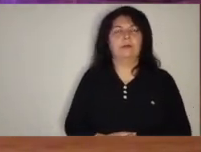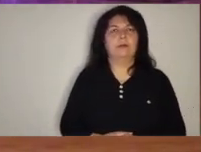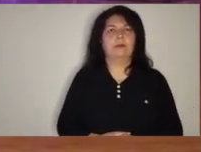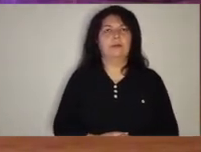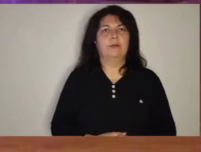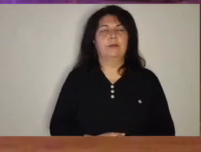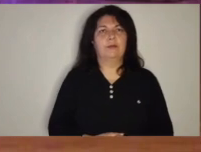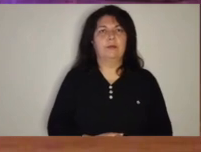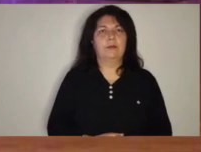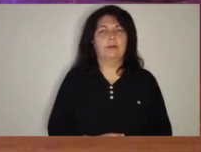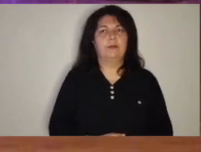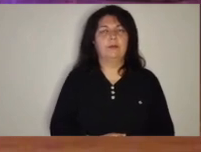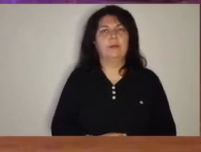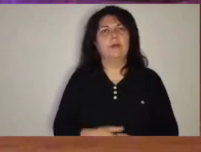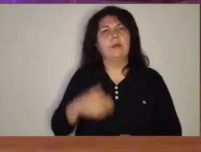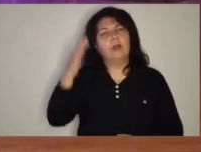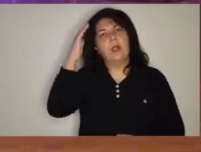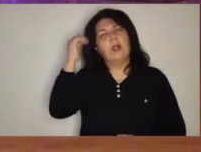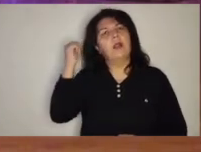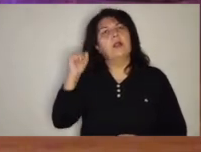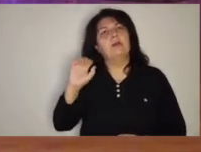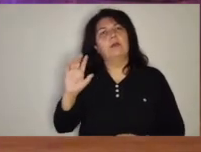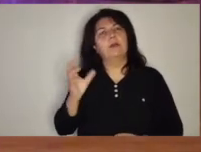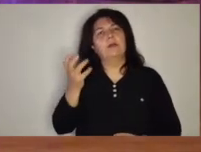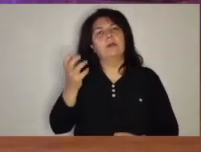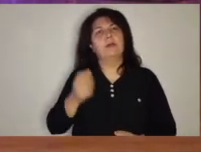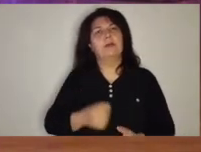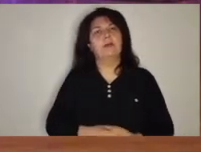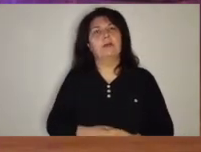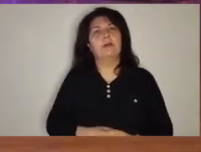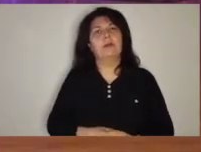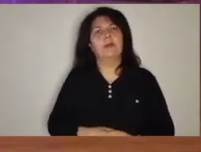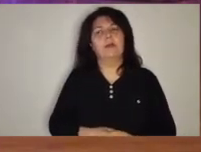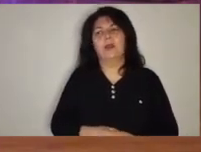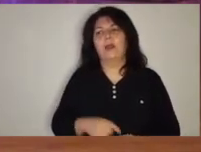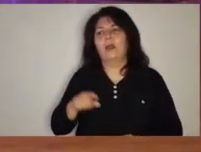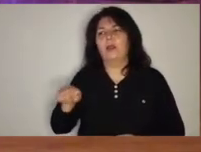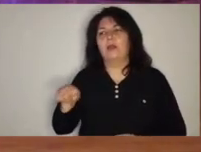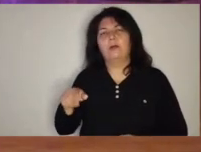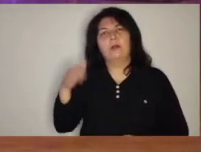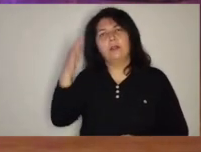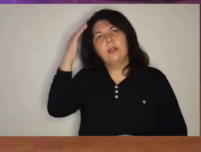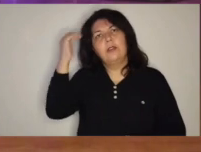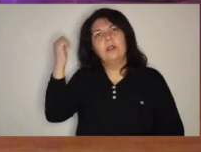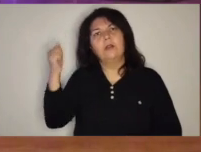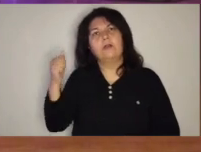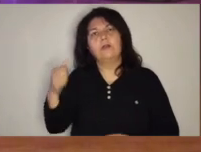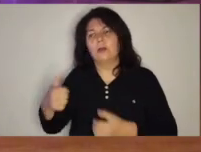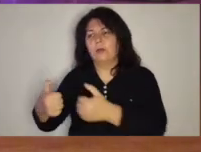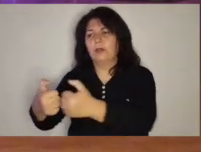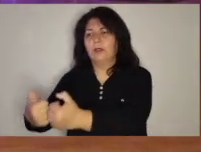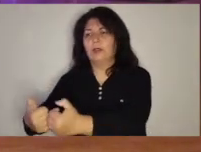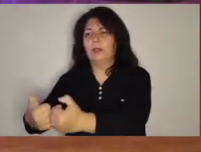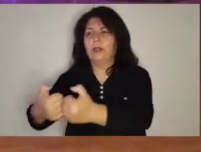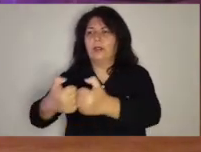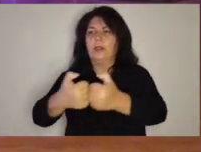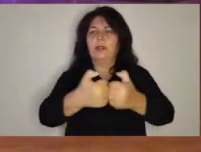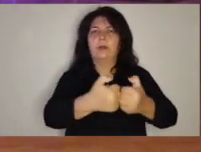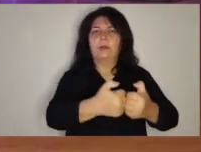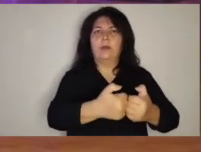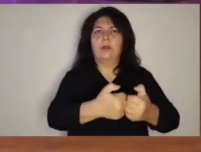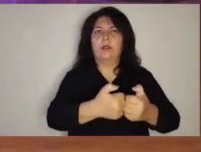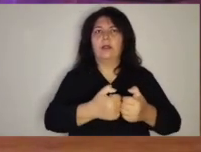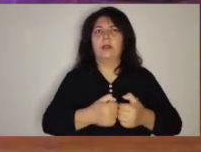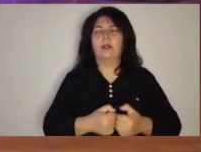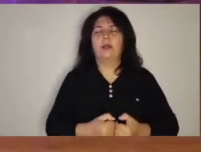18 que Obed-edom e Jeiel são constituídos o quê? Porteiros. E aí, sabe, irmãos, o que acontece com